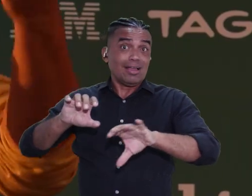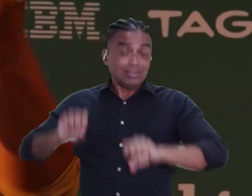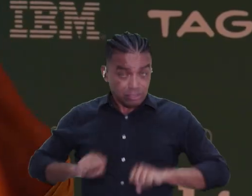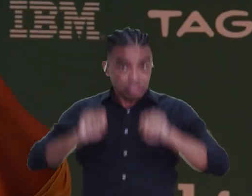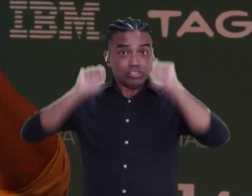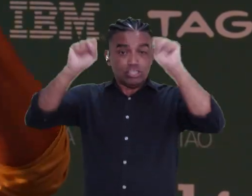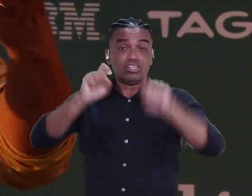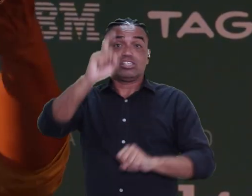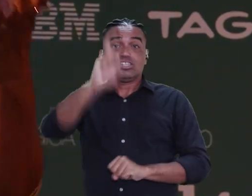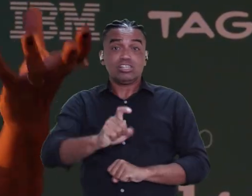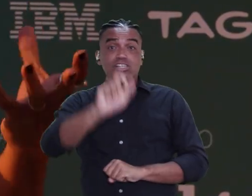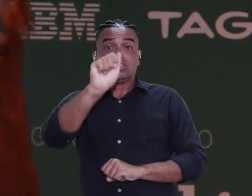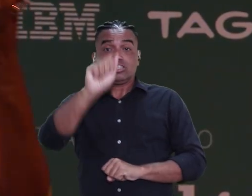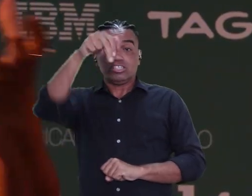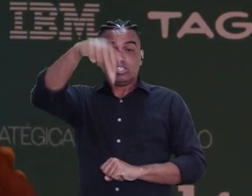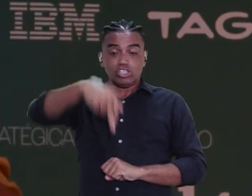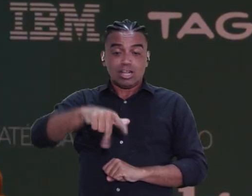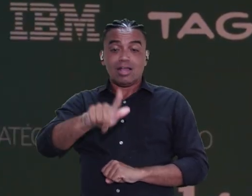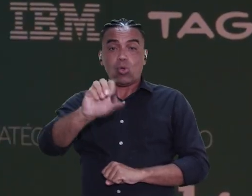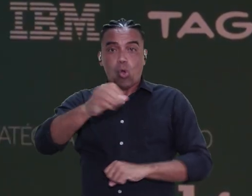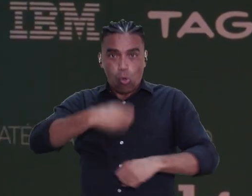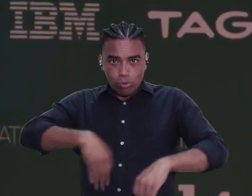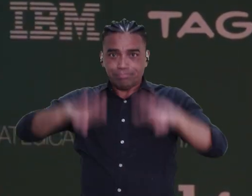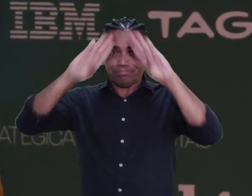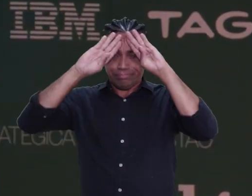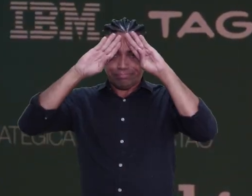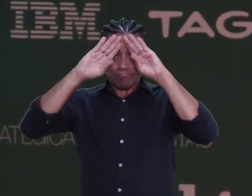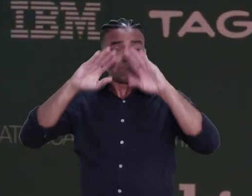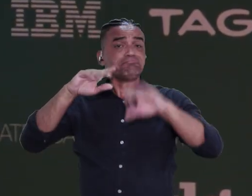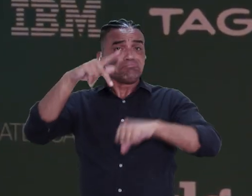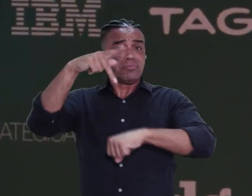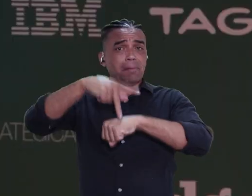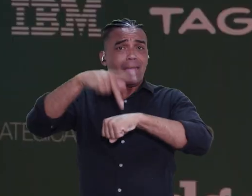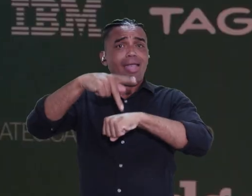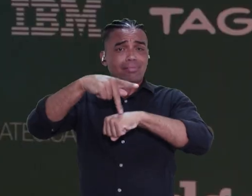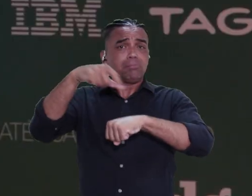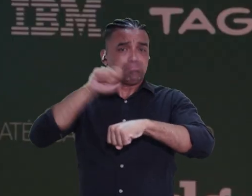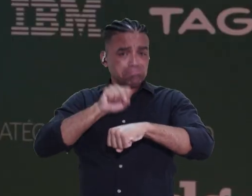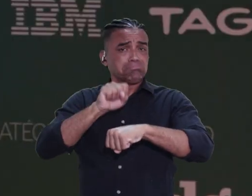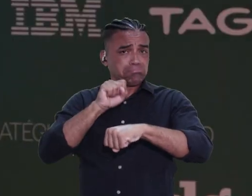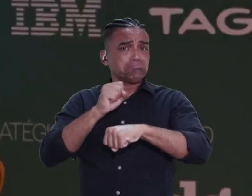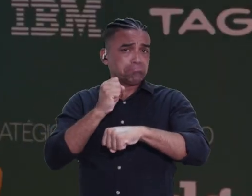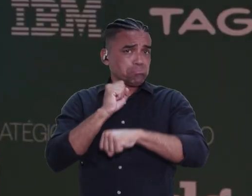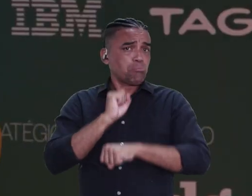está representado como essa